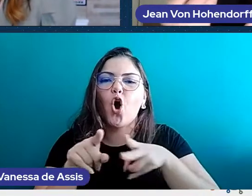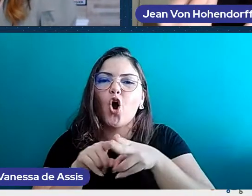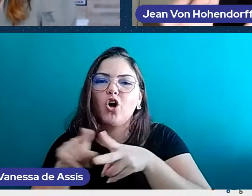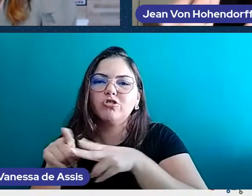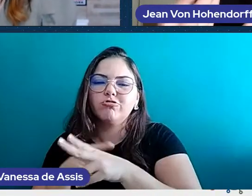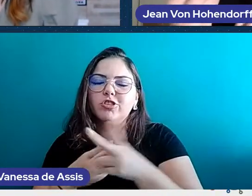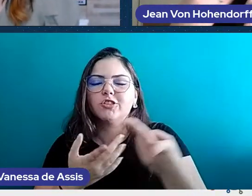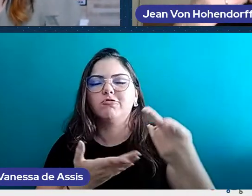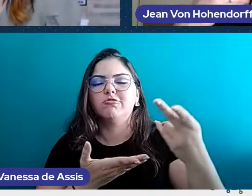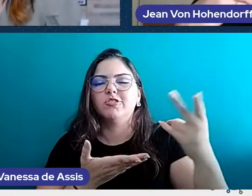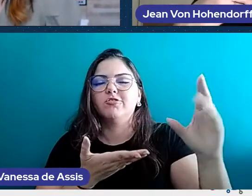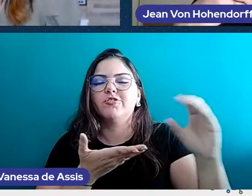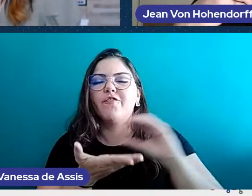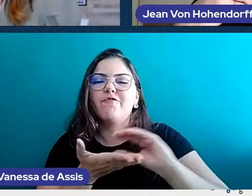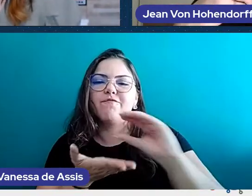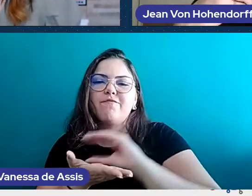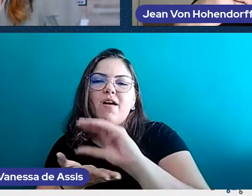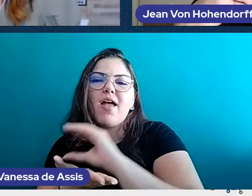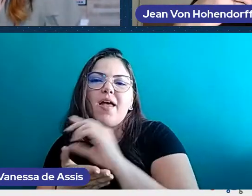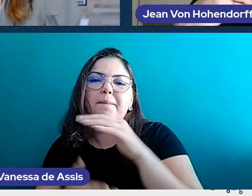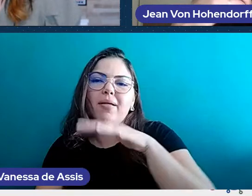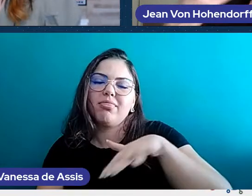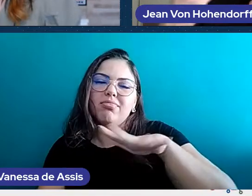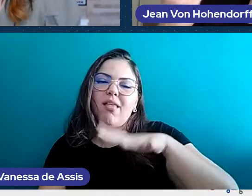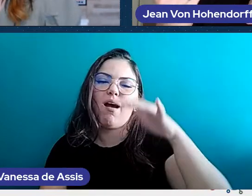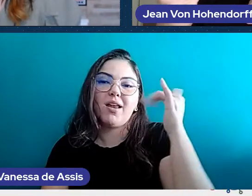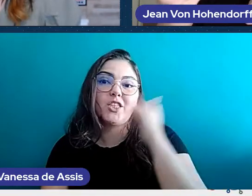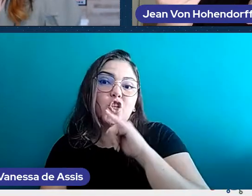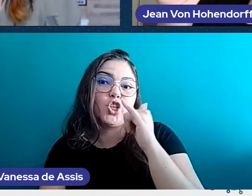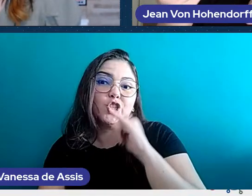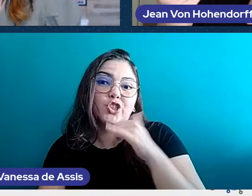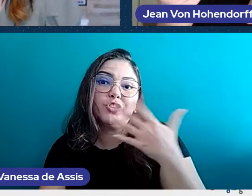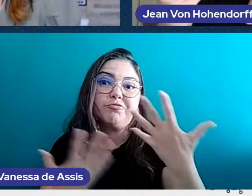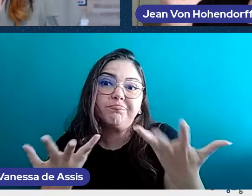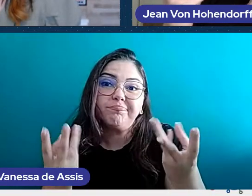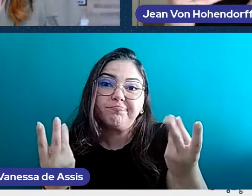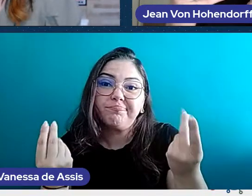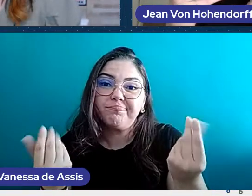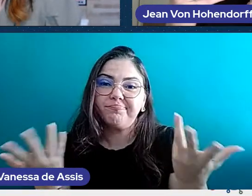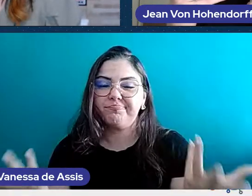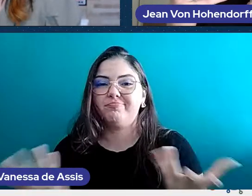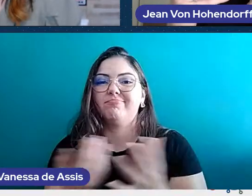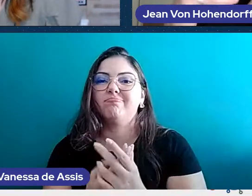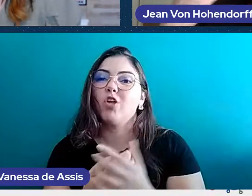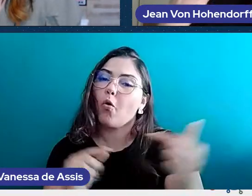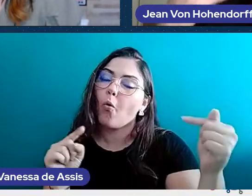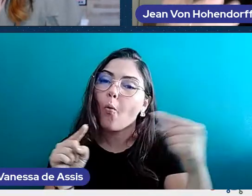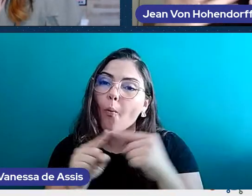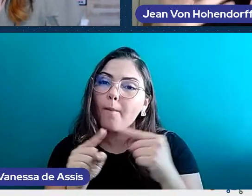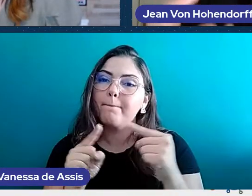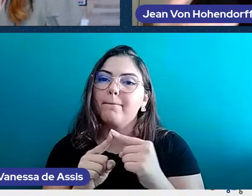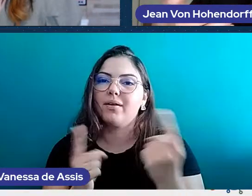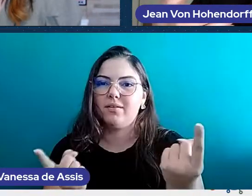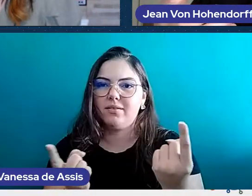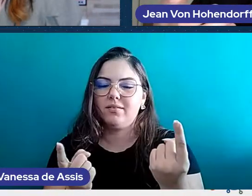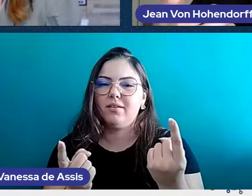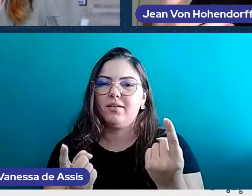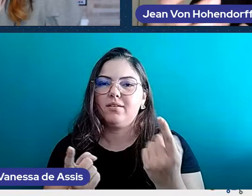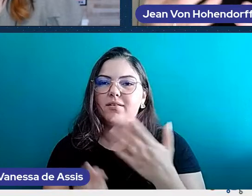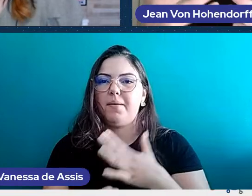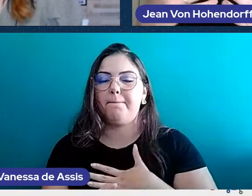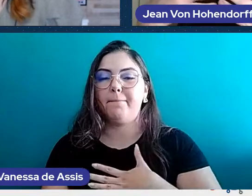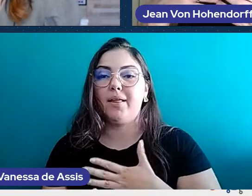entendimento muito errôneo da classe de pesquisadores que a nossa pesquisa não é uma pesquisa ativista, ela tem que